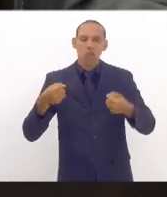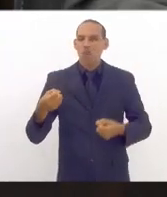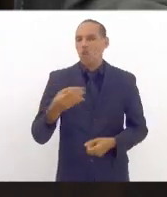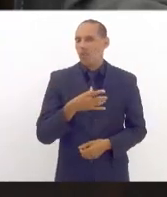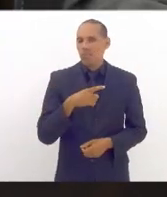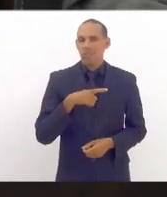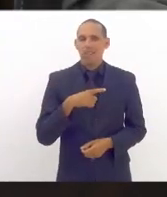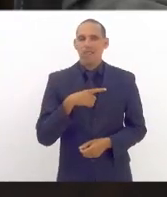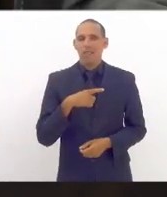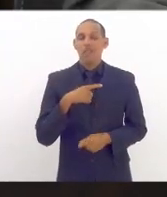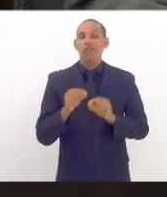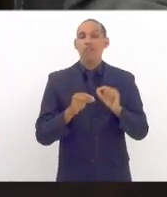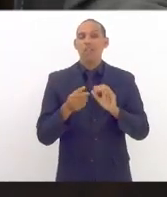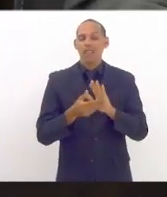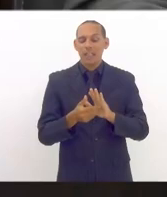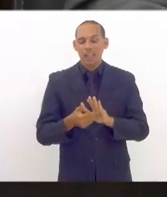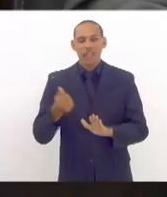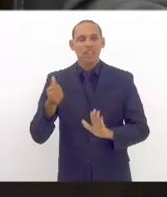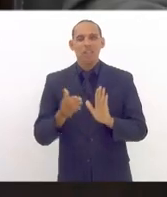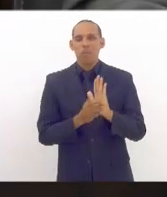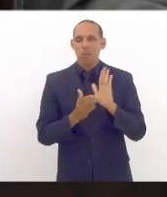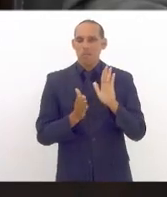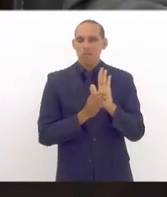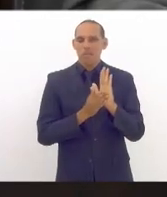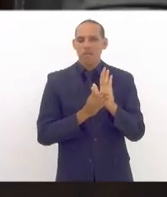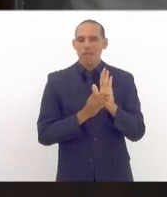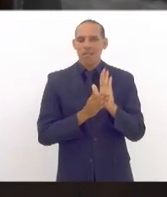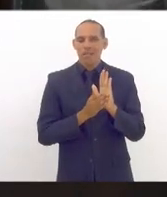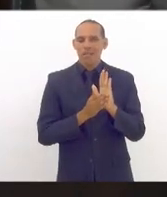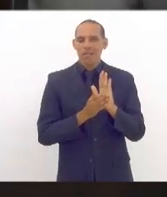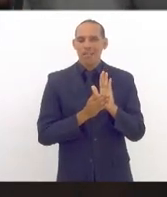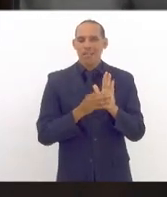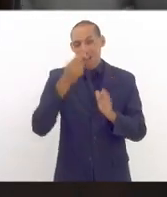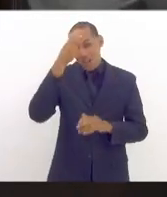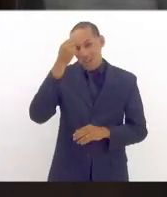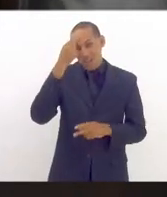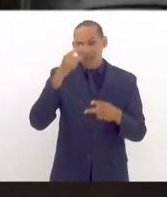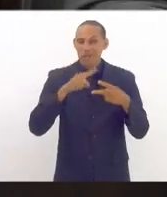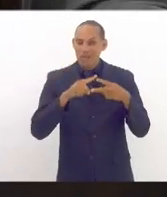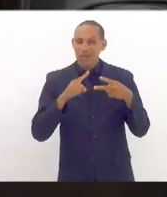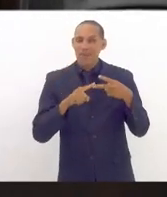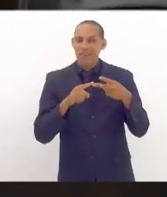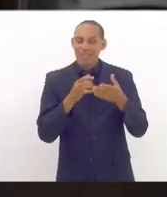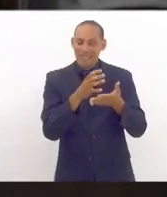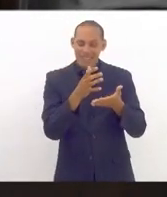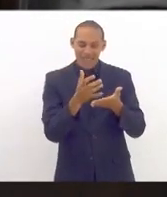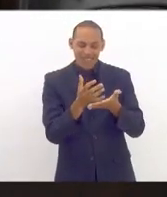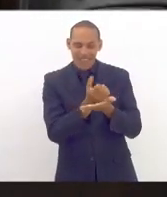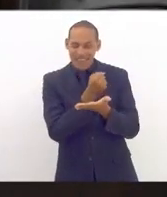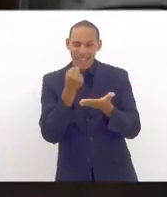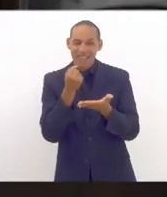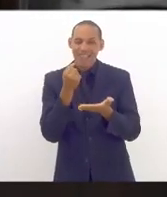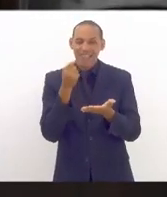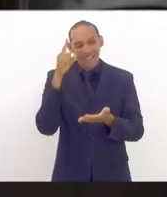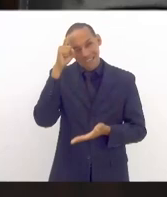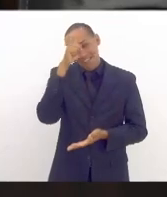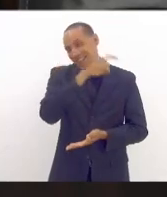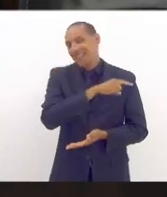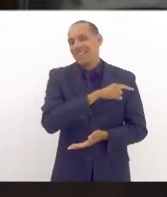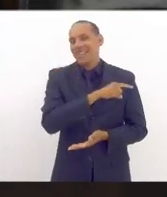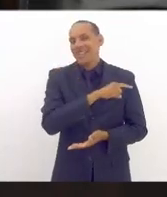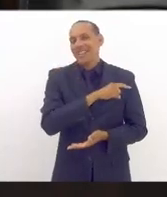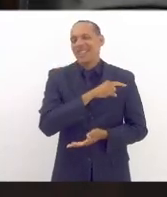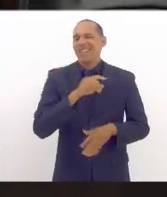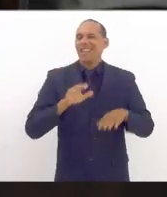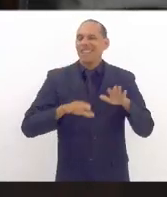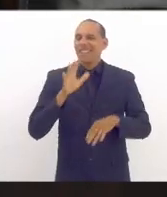arrancar essa proposta das duas universidades foi difícil foi difícil talvez